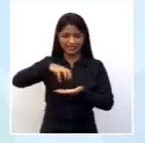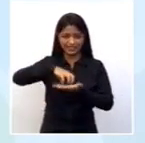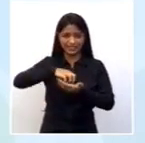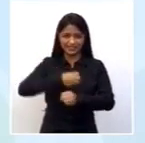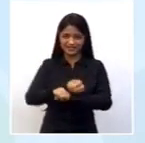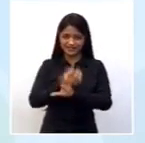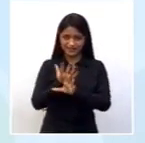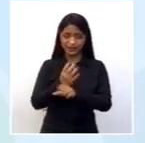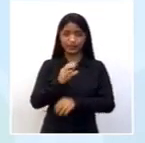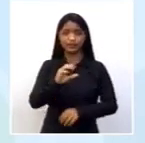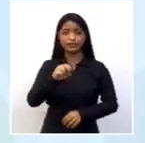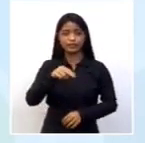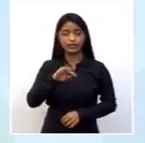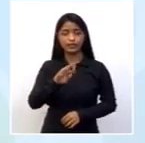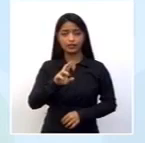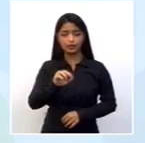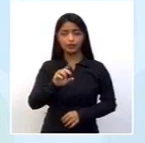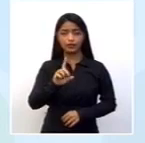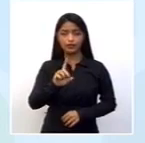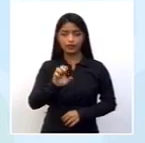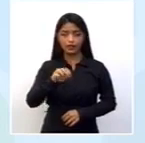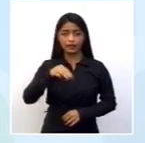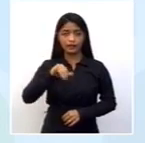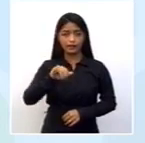Então, Centro de Mídia,